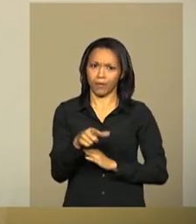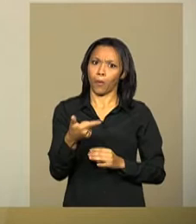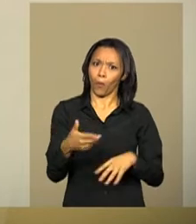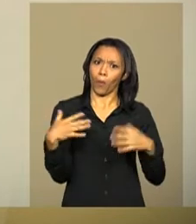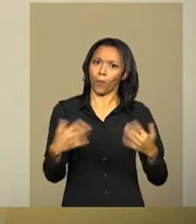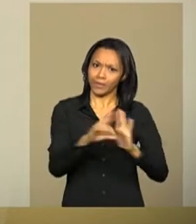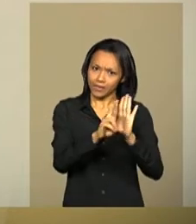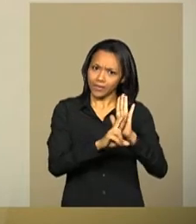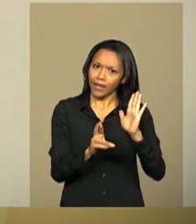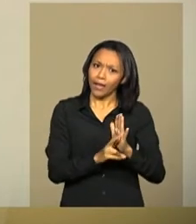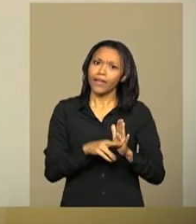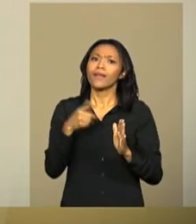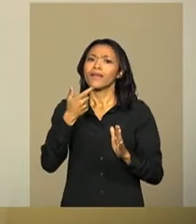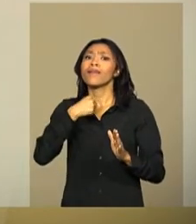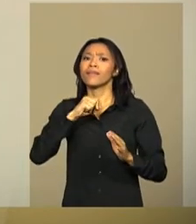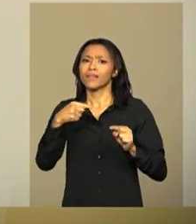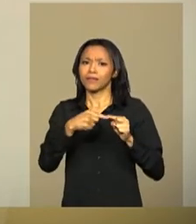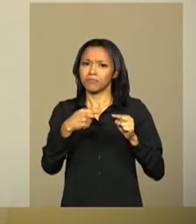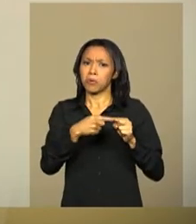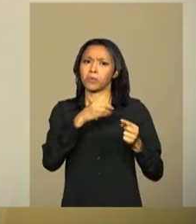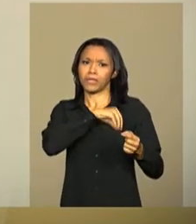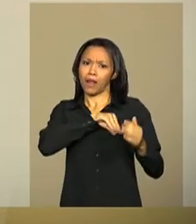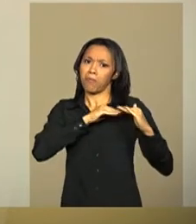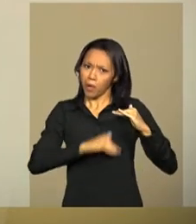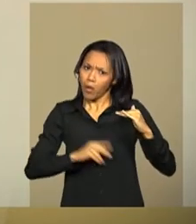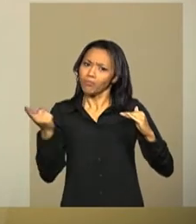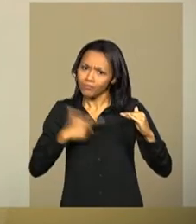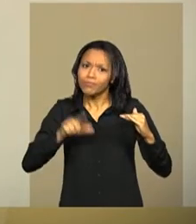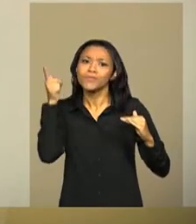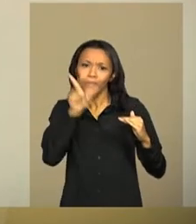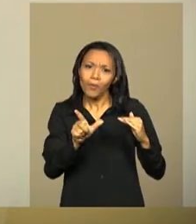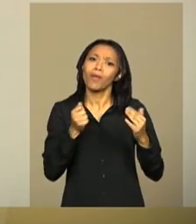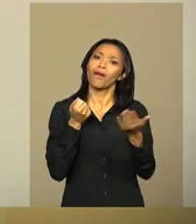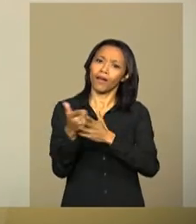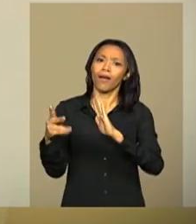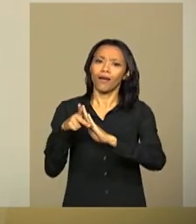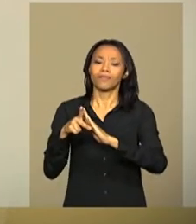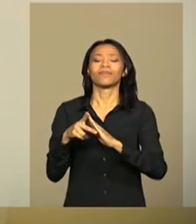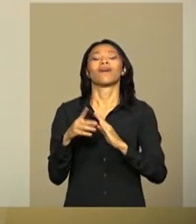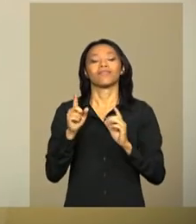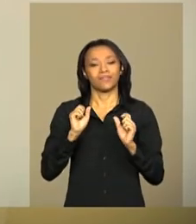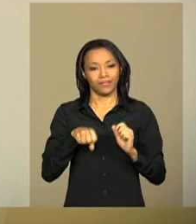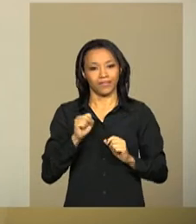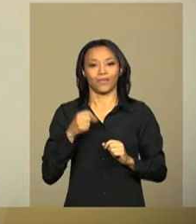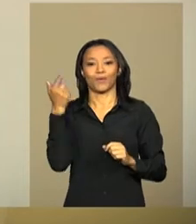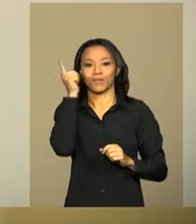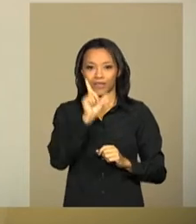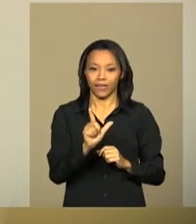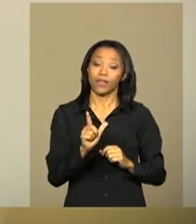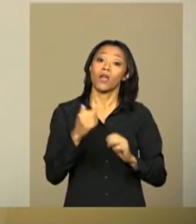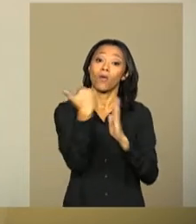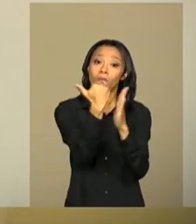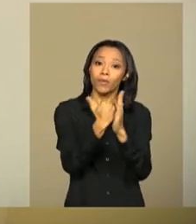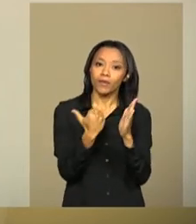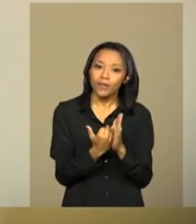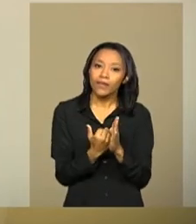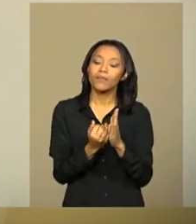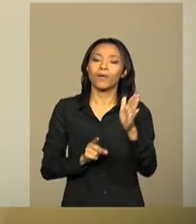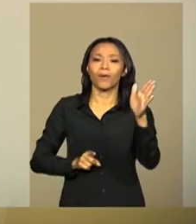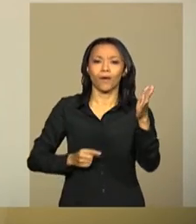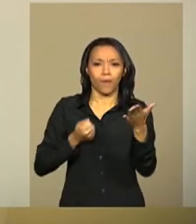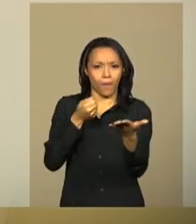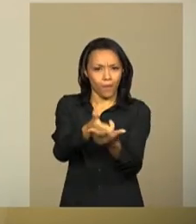condições presente até quem tem uma renda menor consegue comprar a casa própria a Consegue sim Marcos como minha casa minha vida